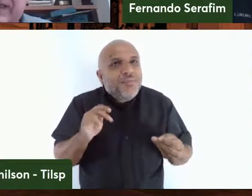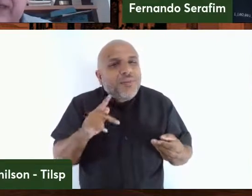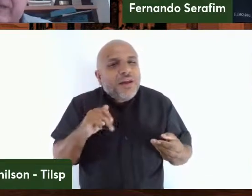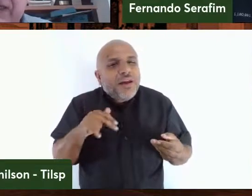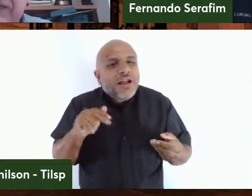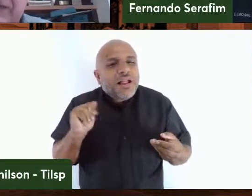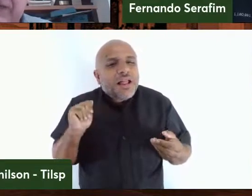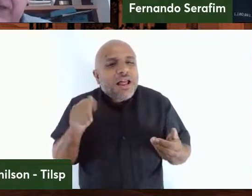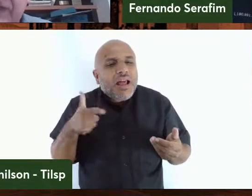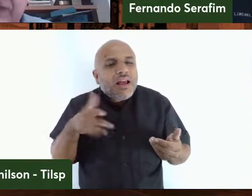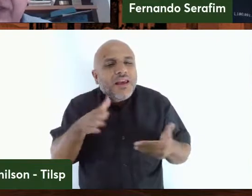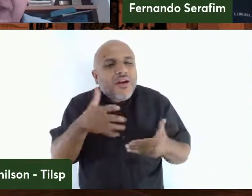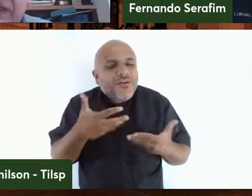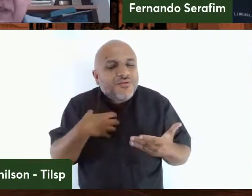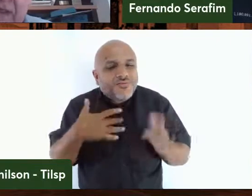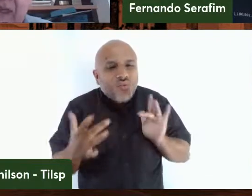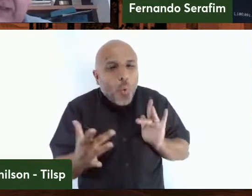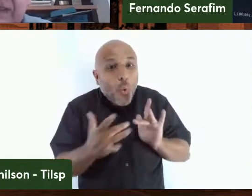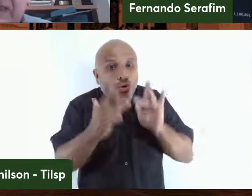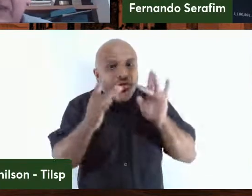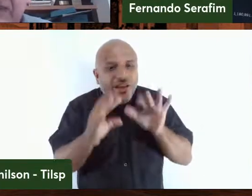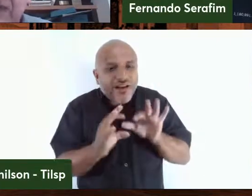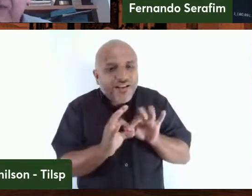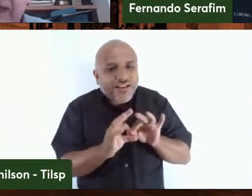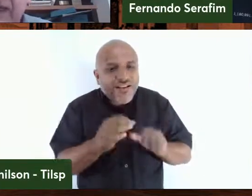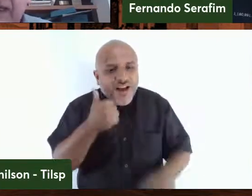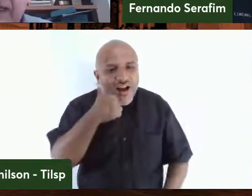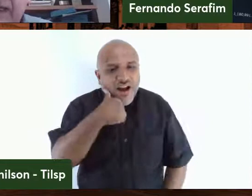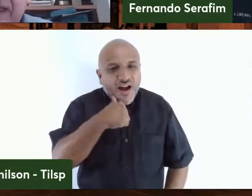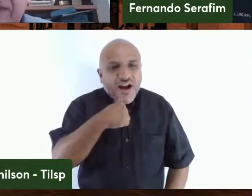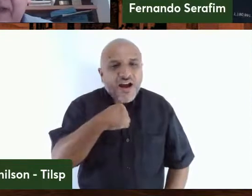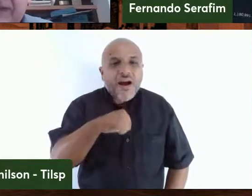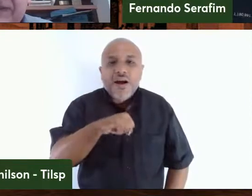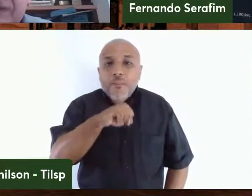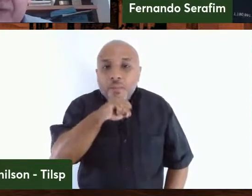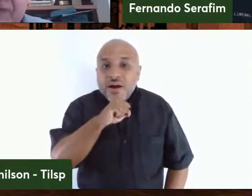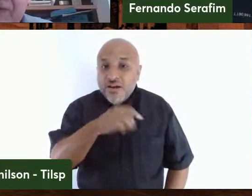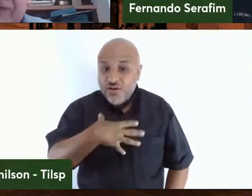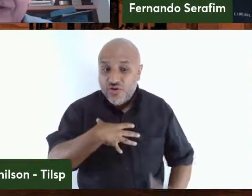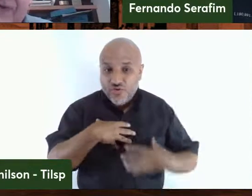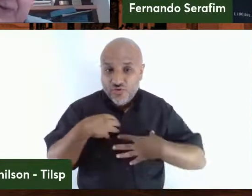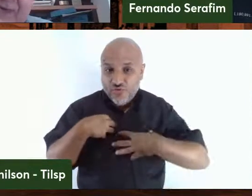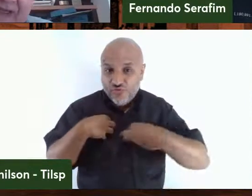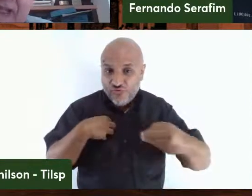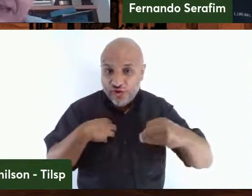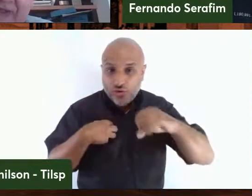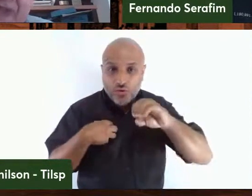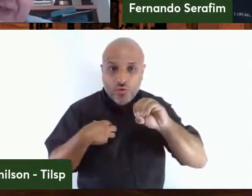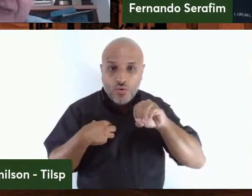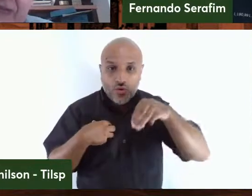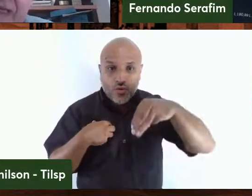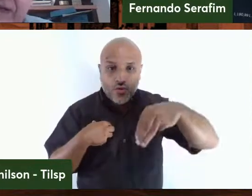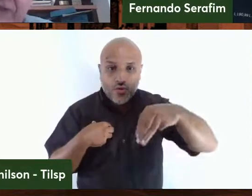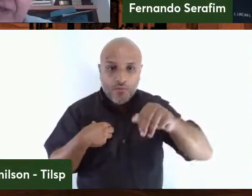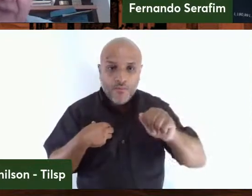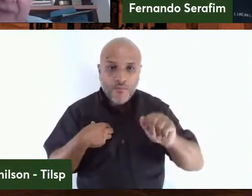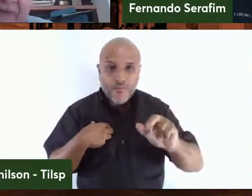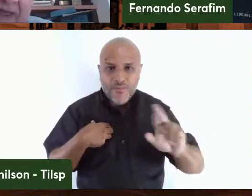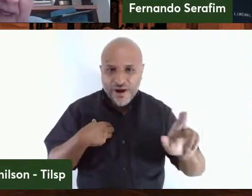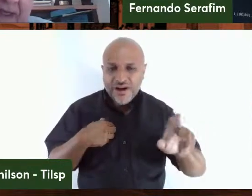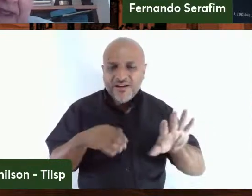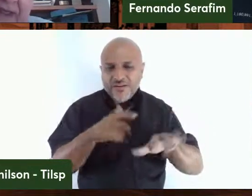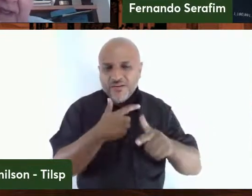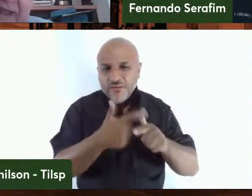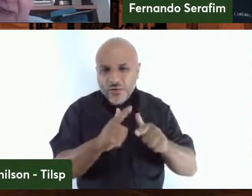relação entre a mãe e o filho, entre a Zana e o Omar, né? Assim, da tragédia grega mesmo,